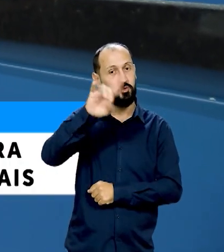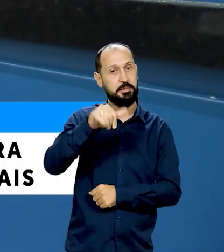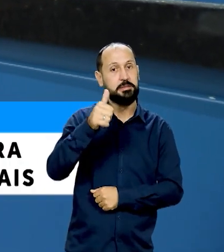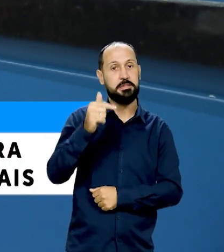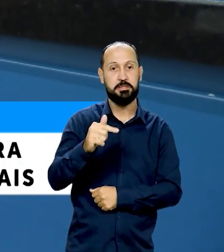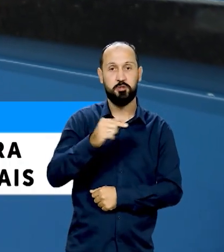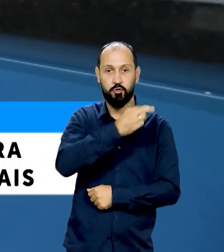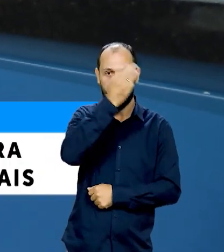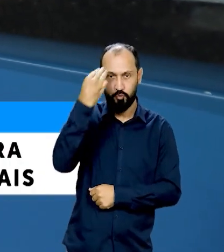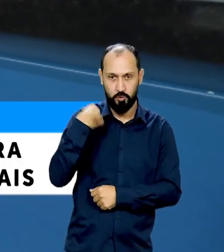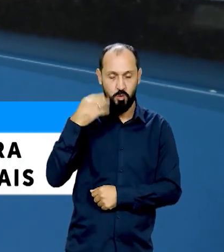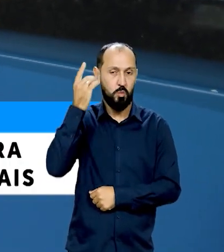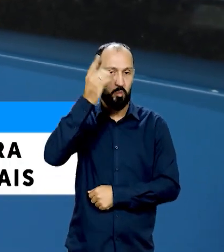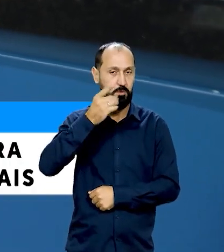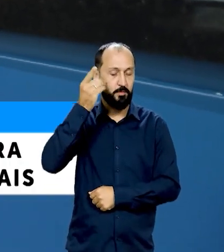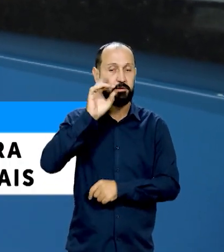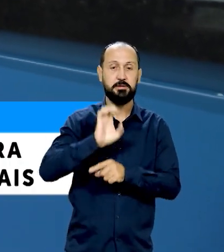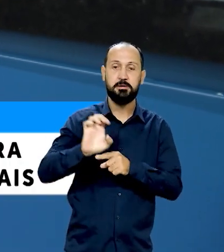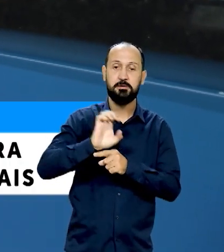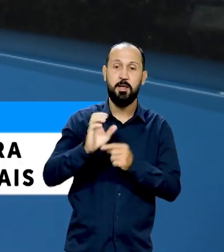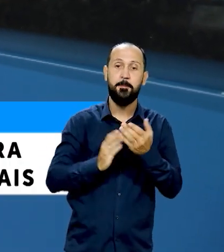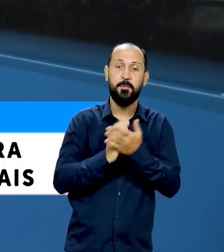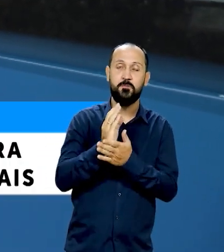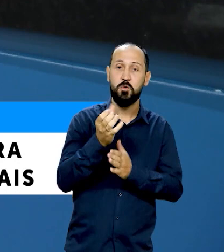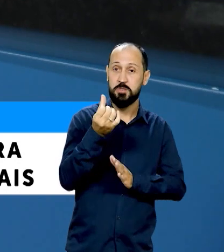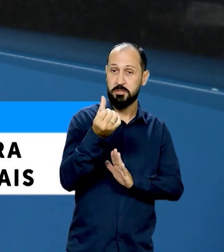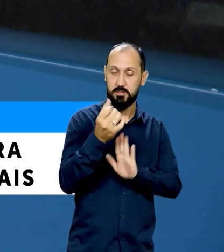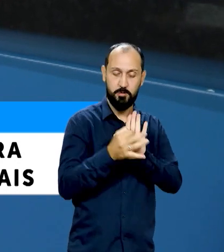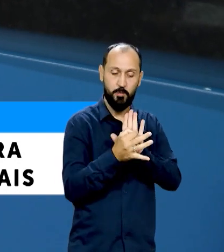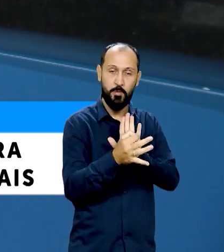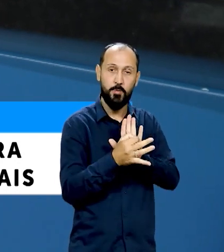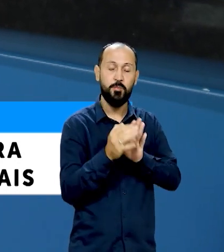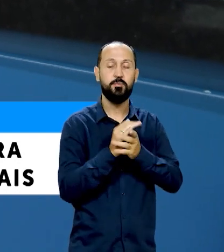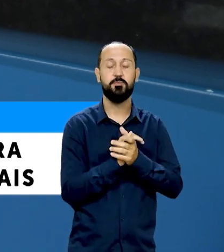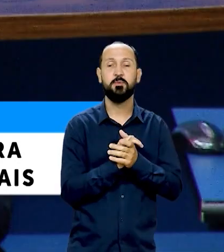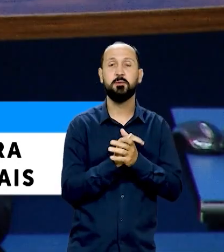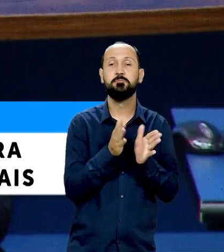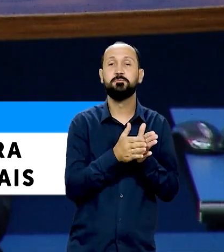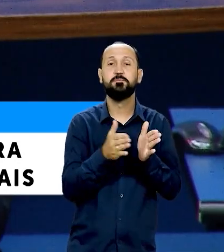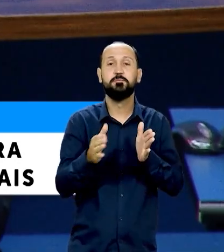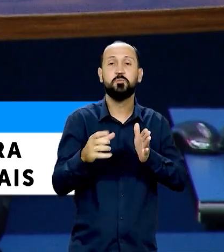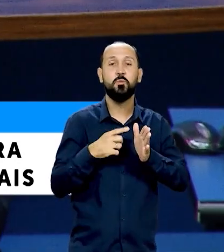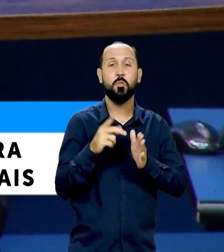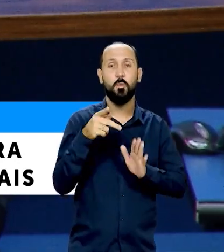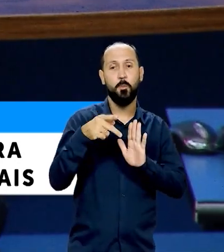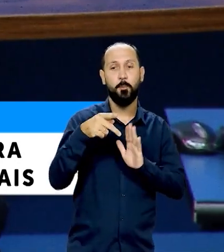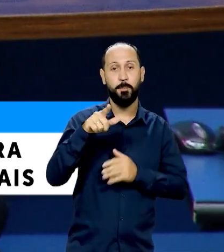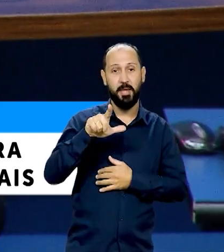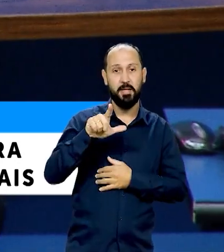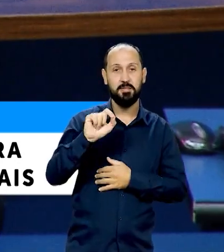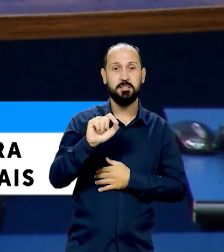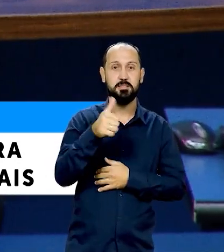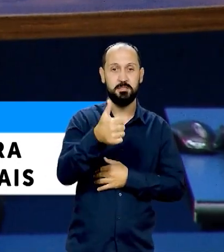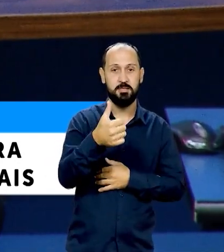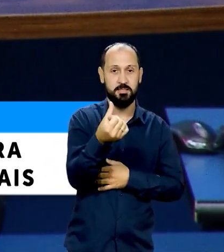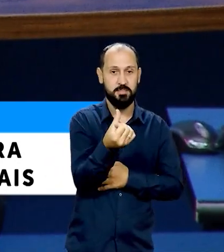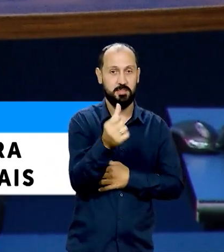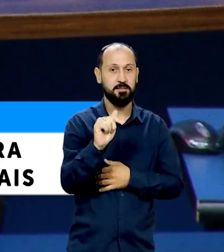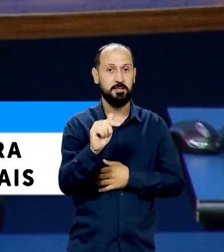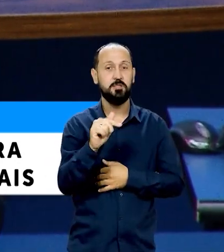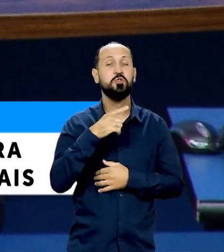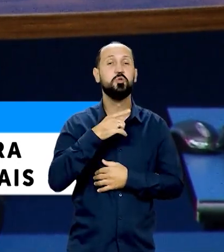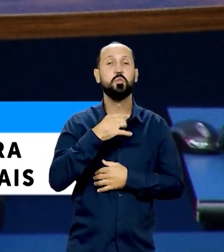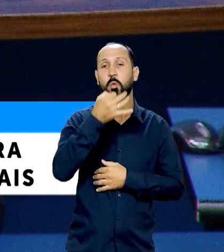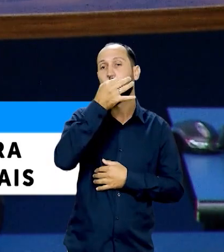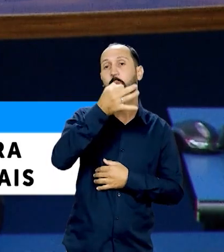desta quarta-feira, 17 de maio, os deputados estaduais aprovaram 6 propostas, entre eles o PL 177,